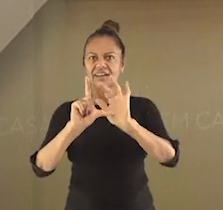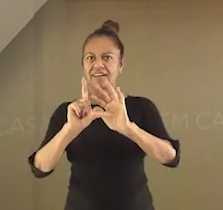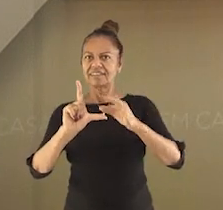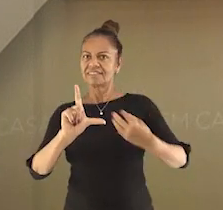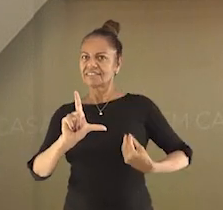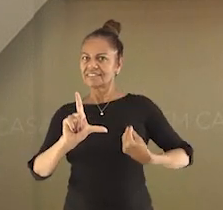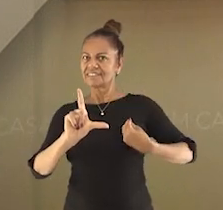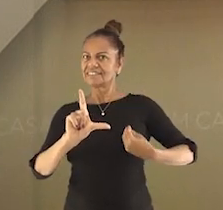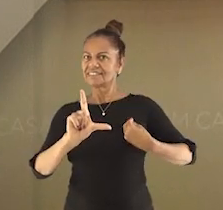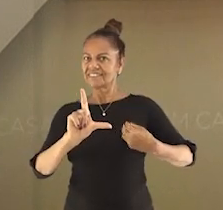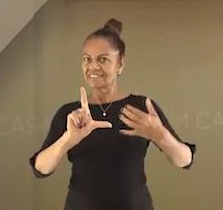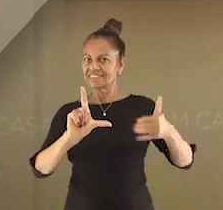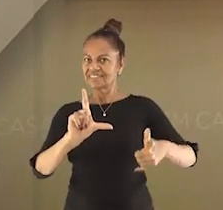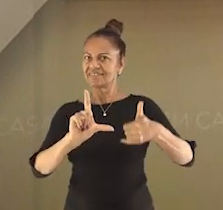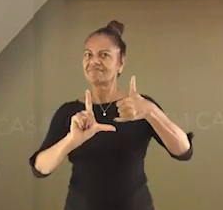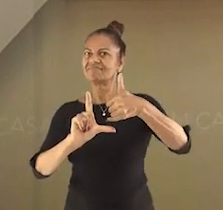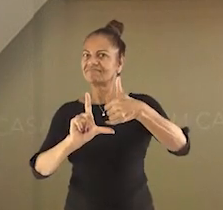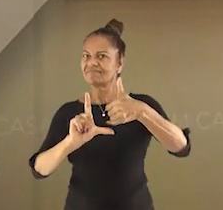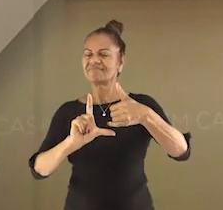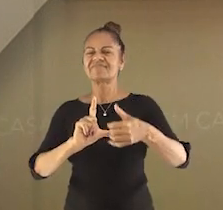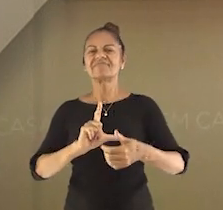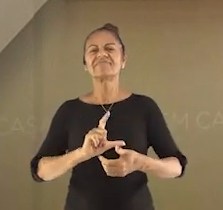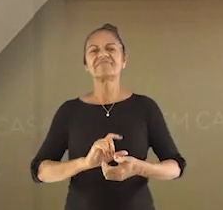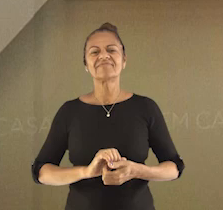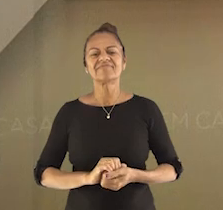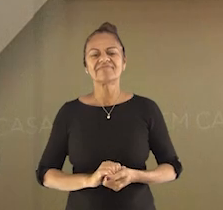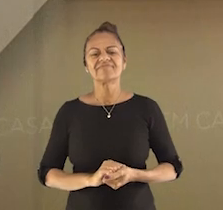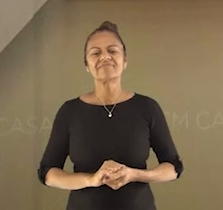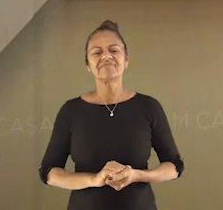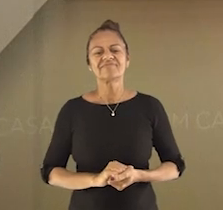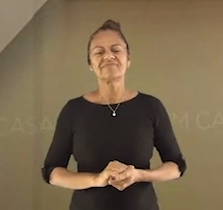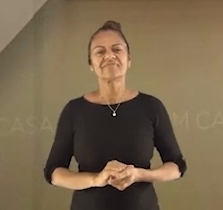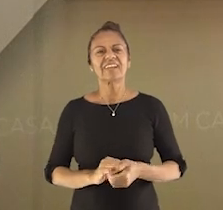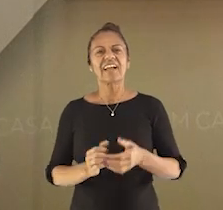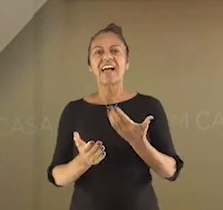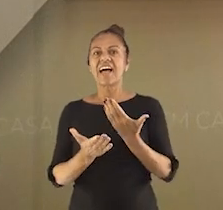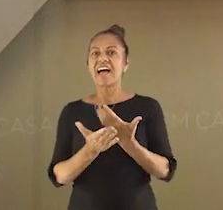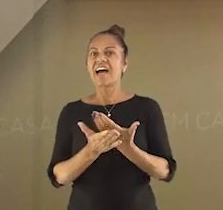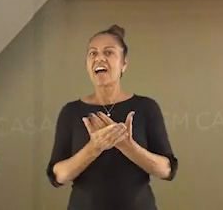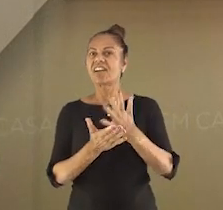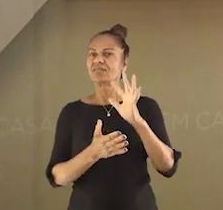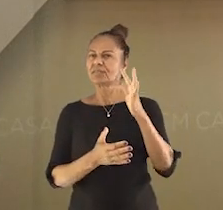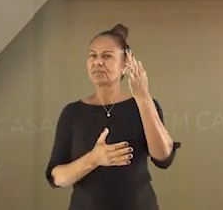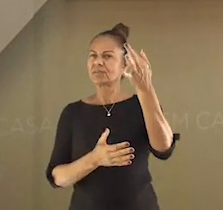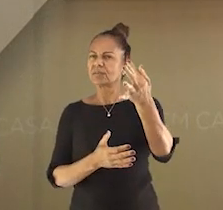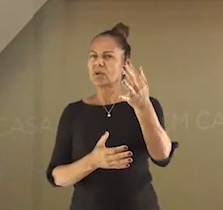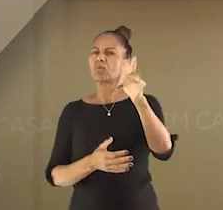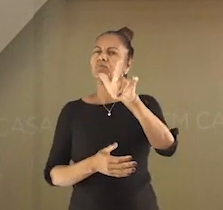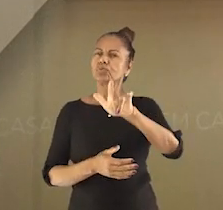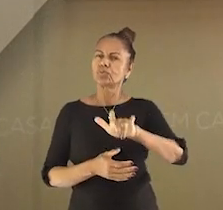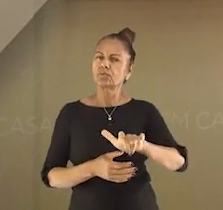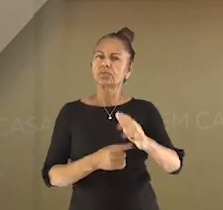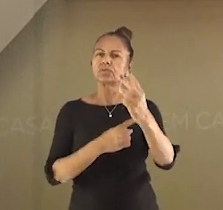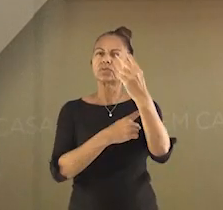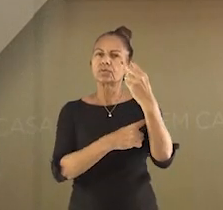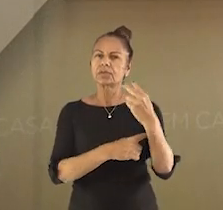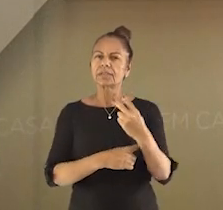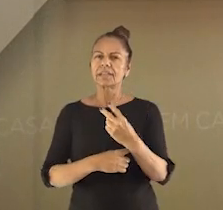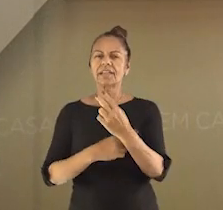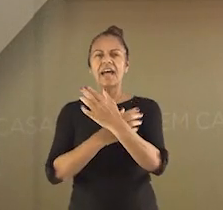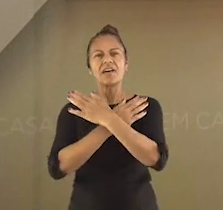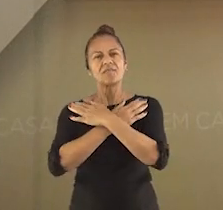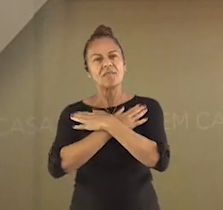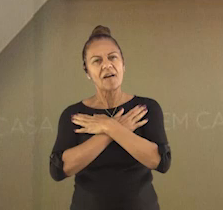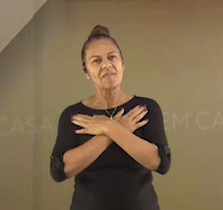terminando. Aponte a câmera do seu celular para o QR Code que está aparecendo aí na sua tela. Até a próxima, continue